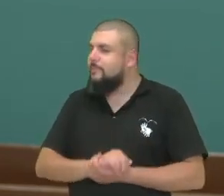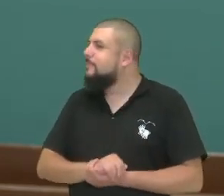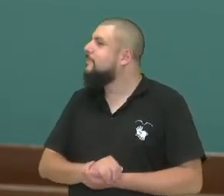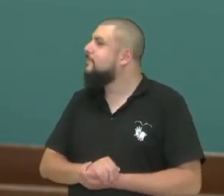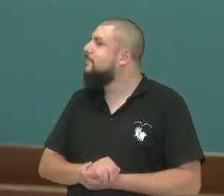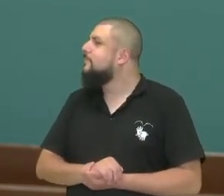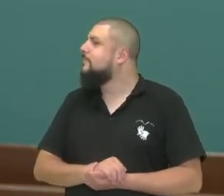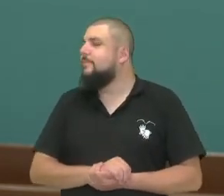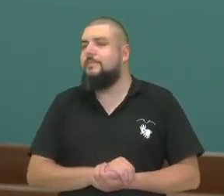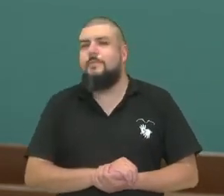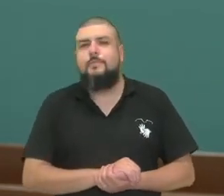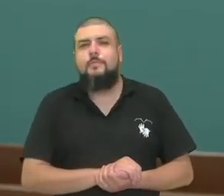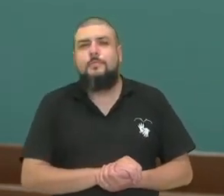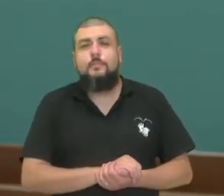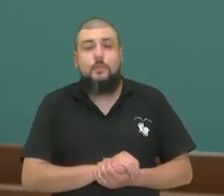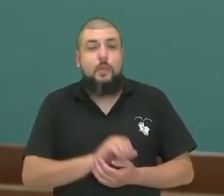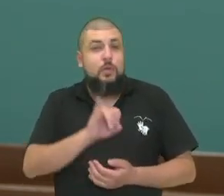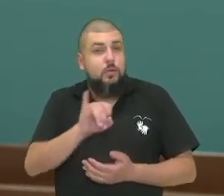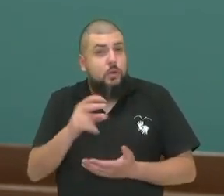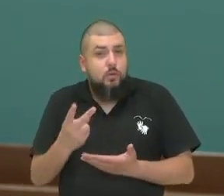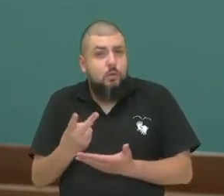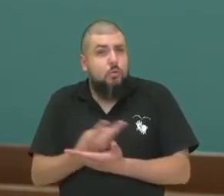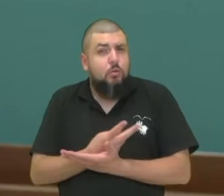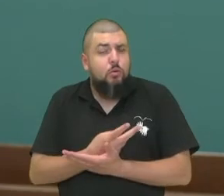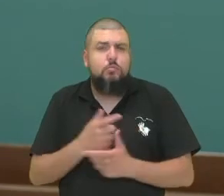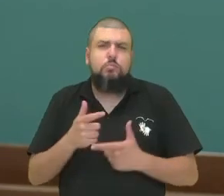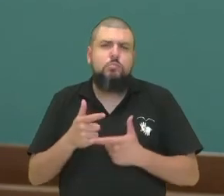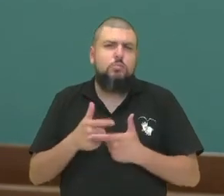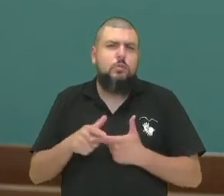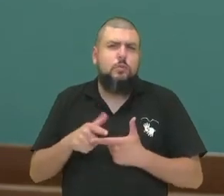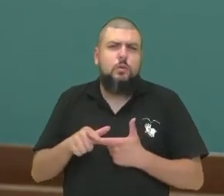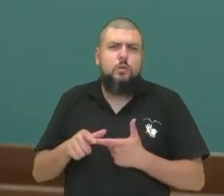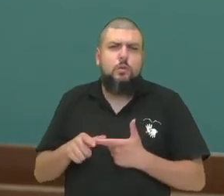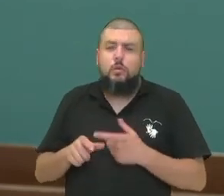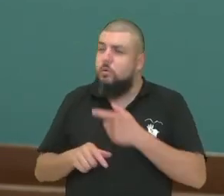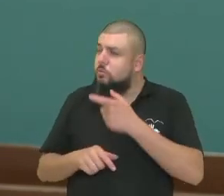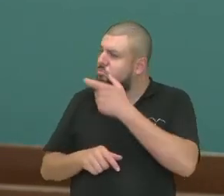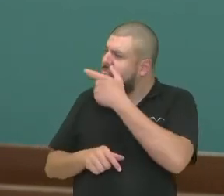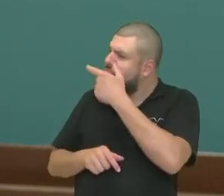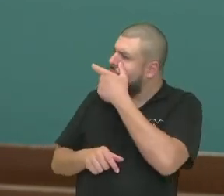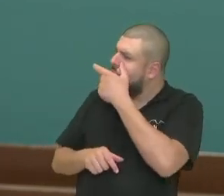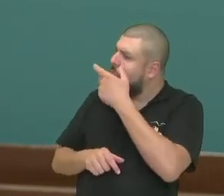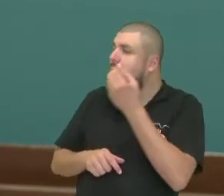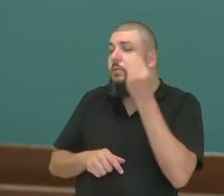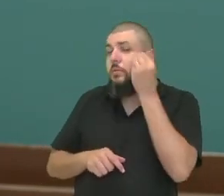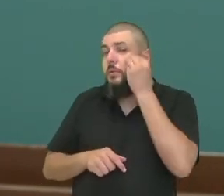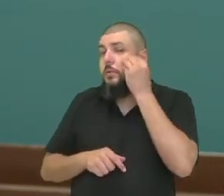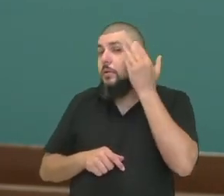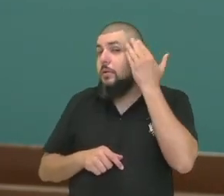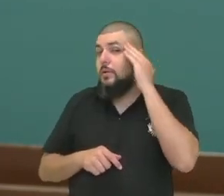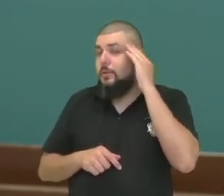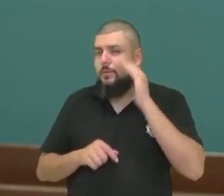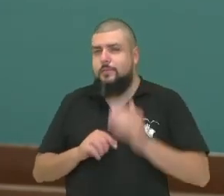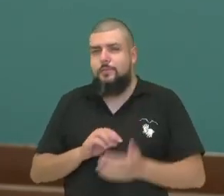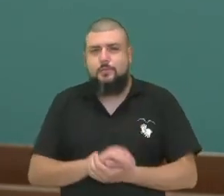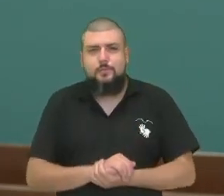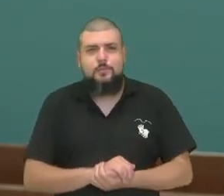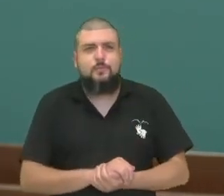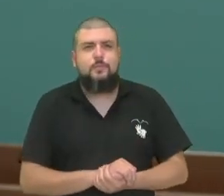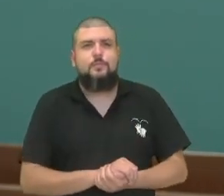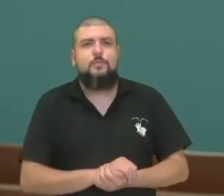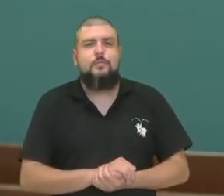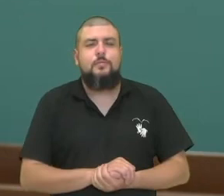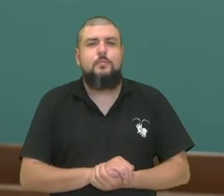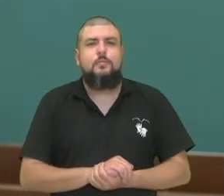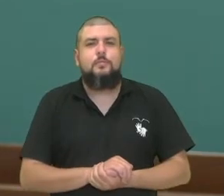Espero que sim tá bom caso não perdeu uma olhadinha tem que interpretar melhor essa situação tá bom Beleza então tá